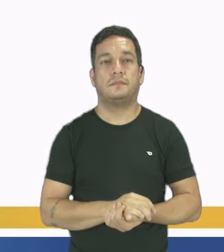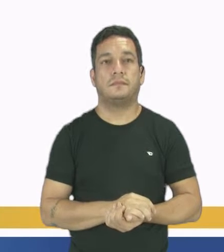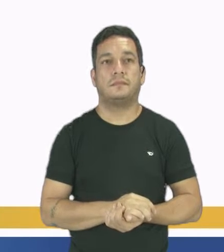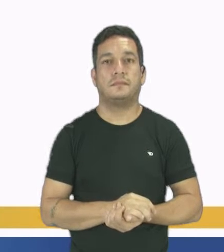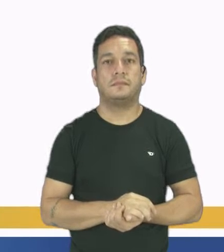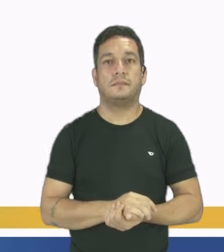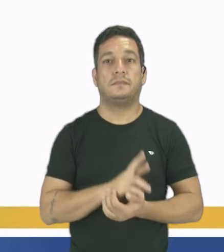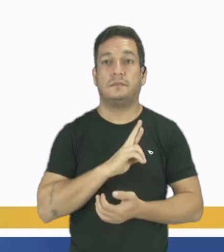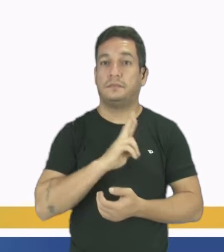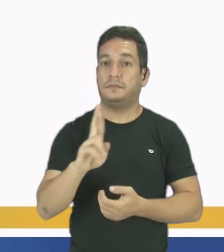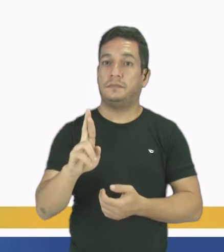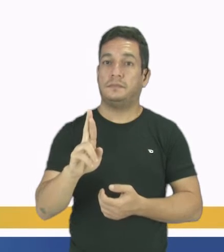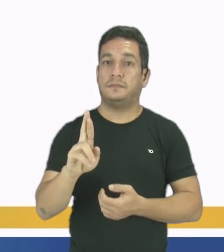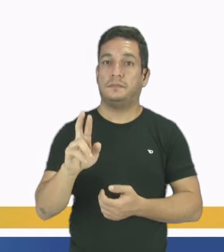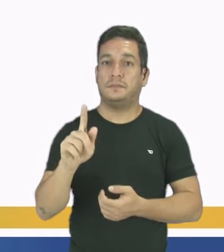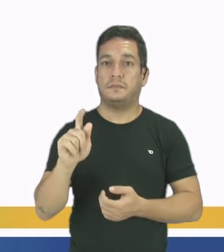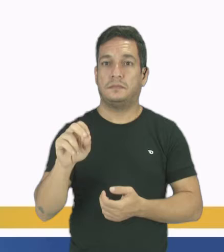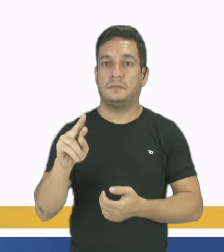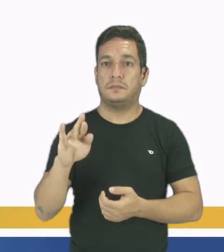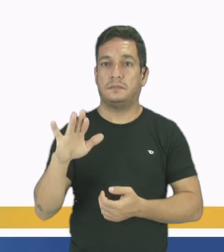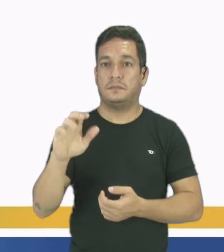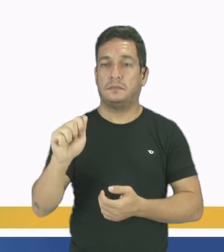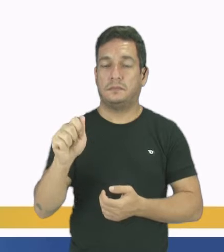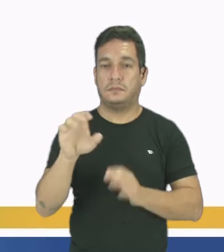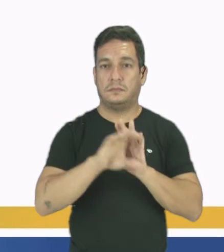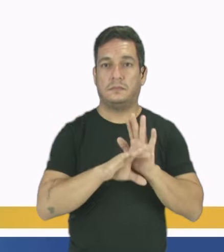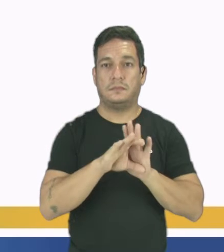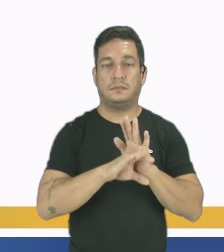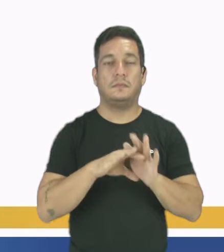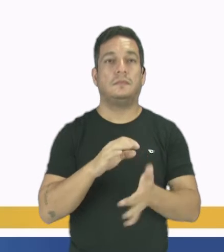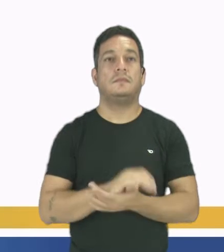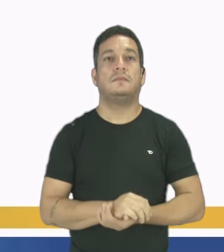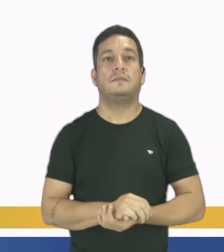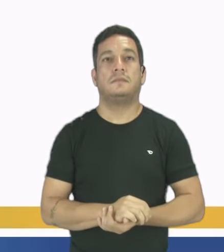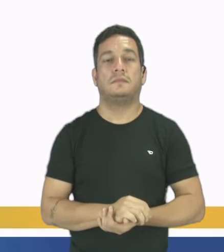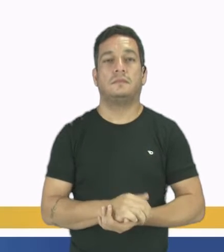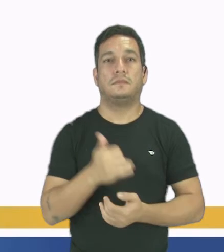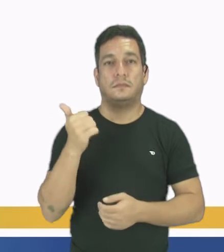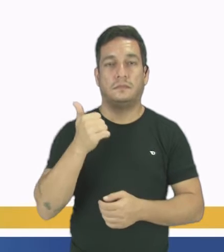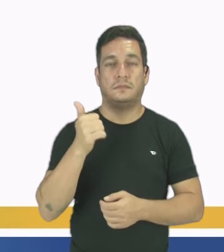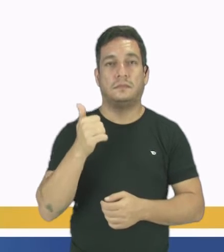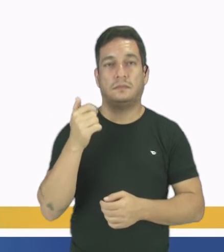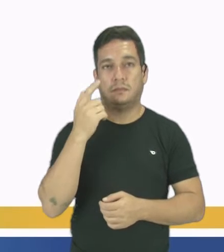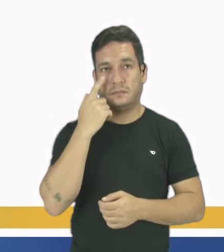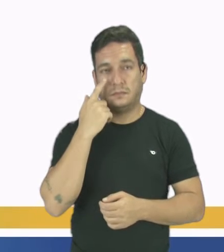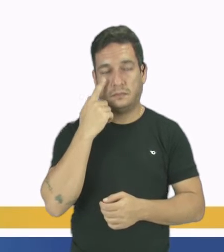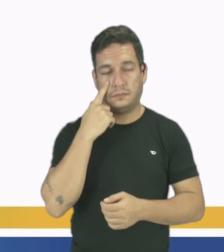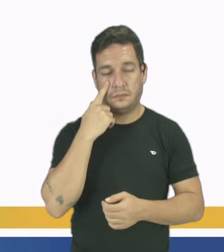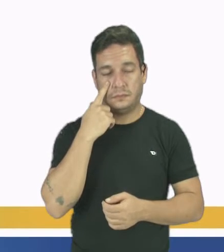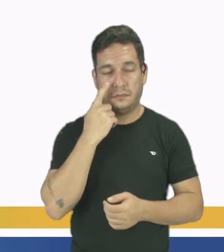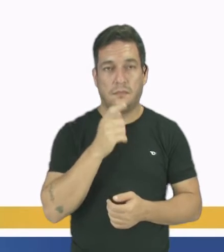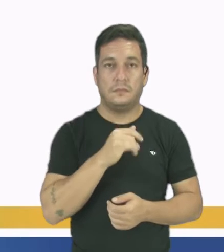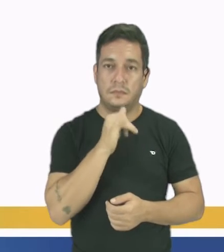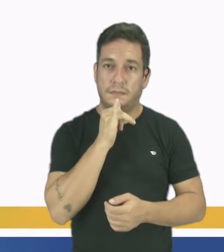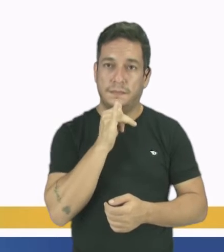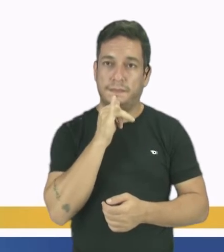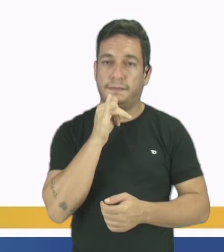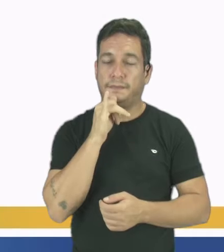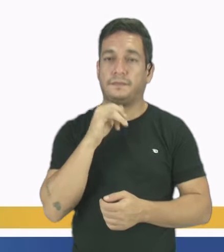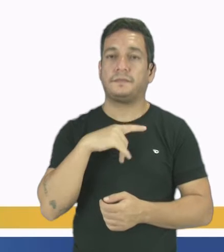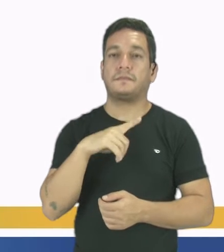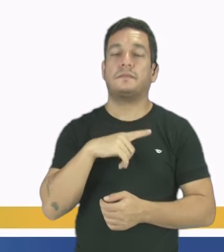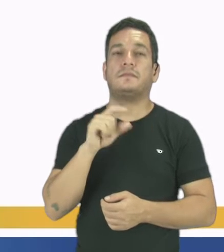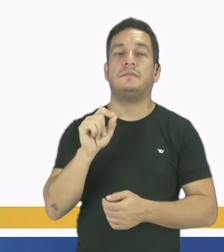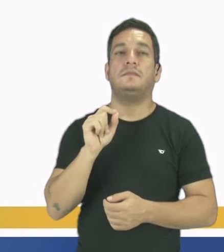a representação geométrica desse conceito. No primeiro exemplo,